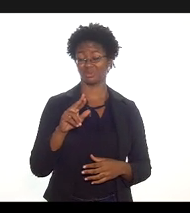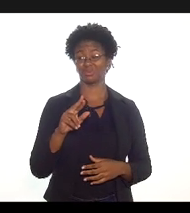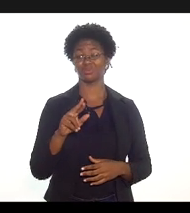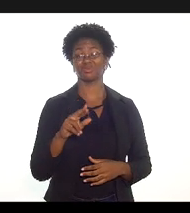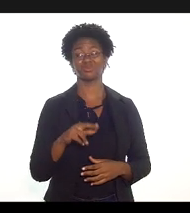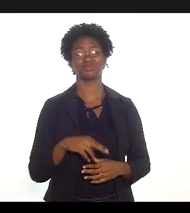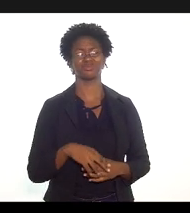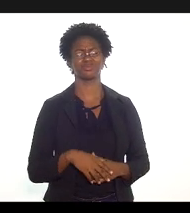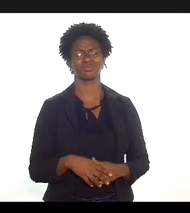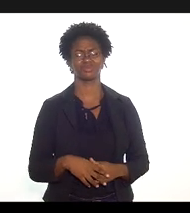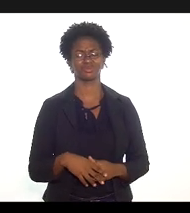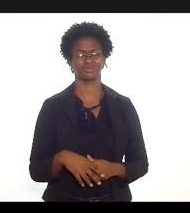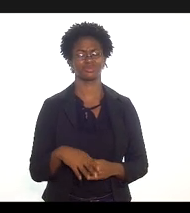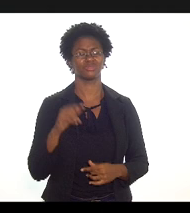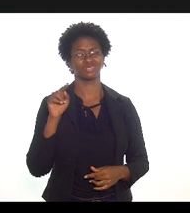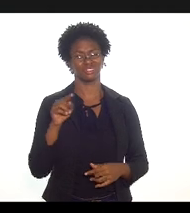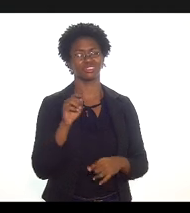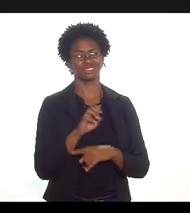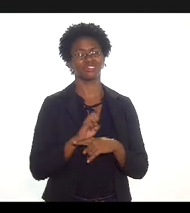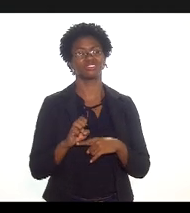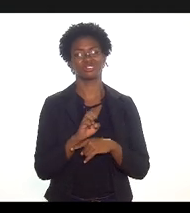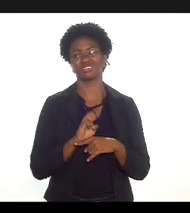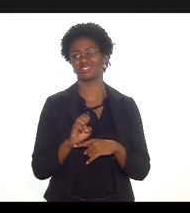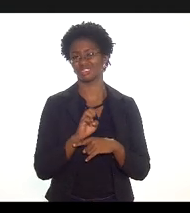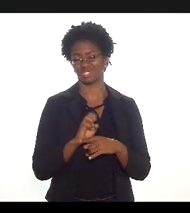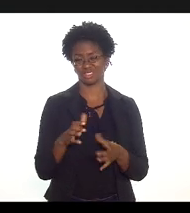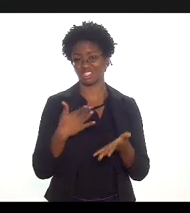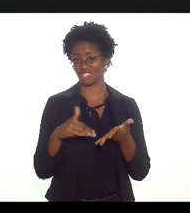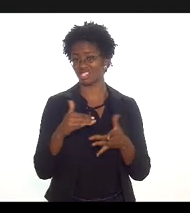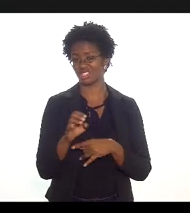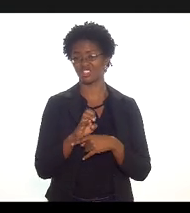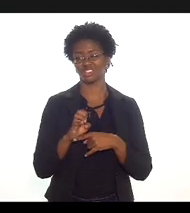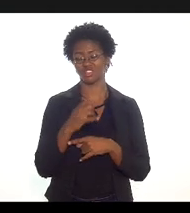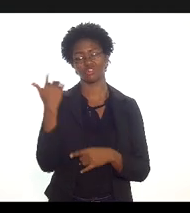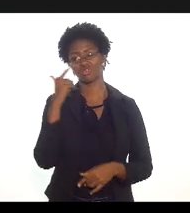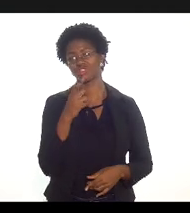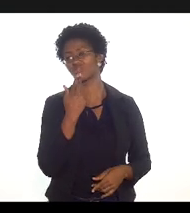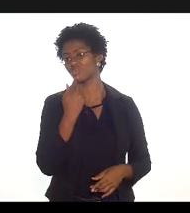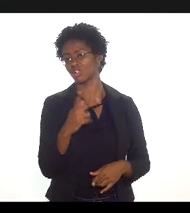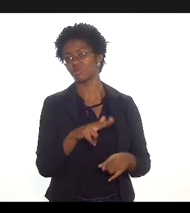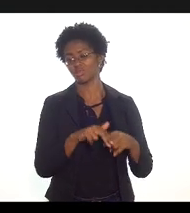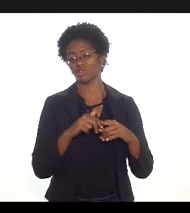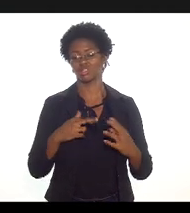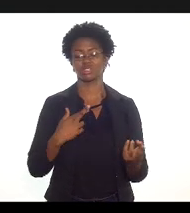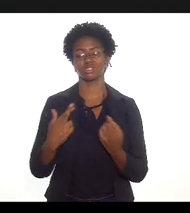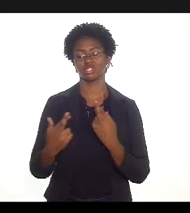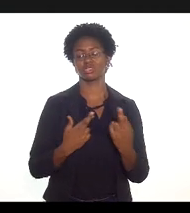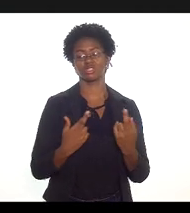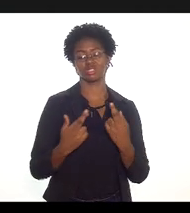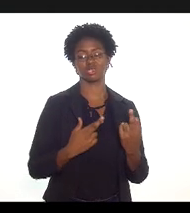Em relação à rede DOR, a Secretaria de Estado não consegue se manifestar porque essa é uma relação dela